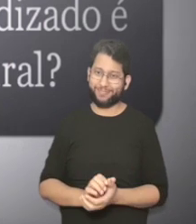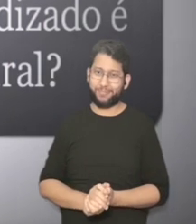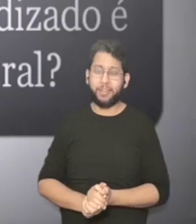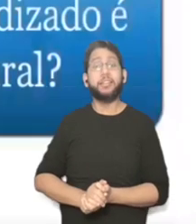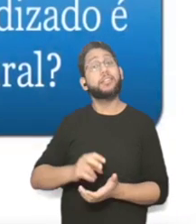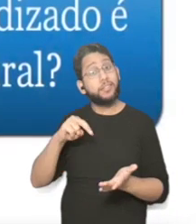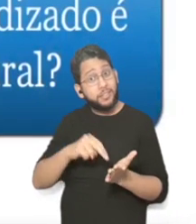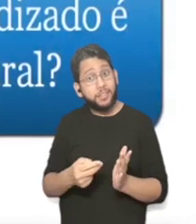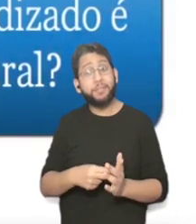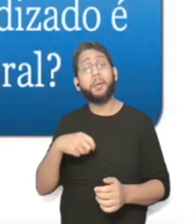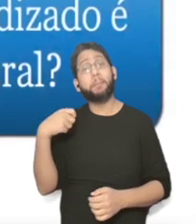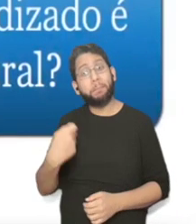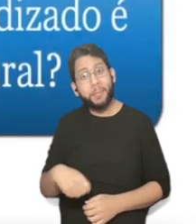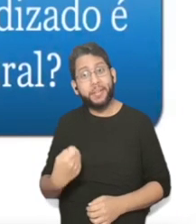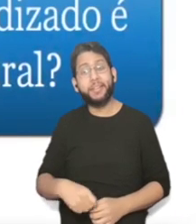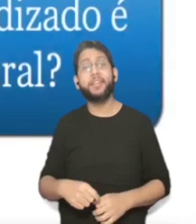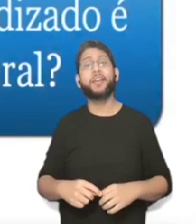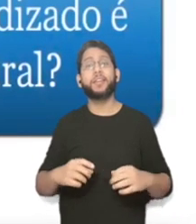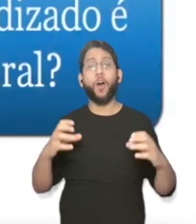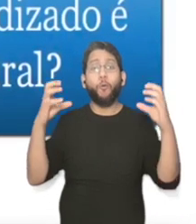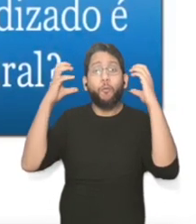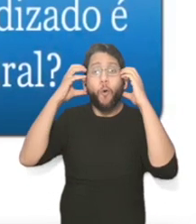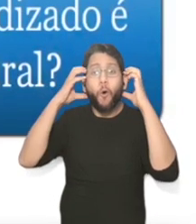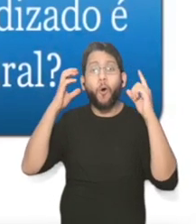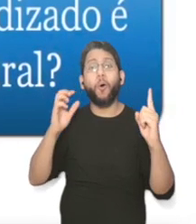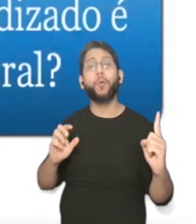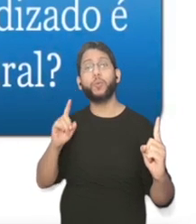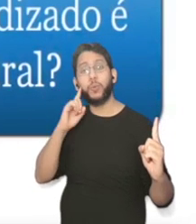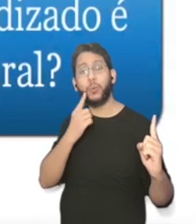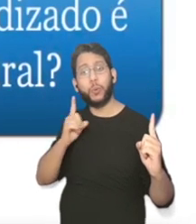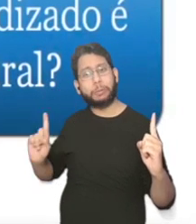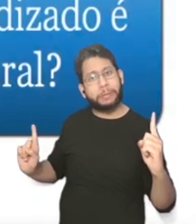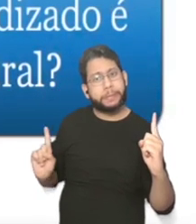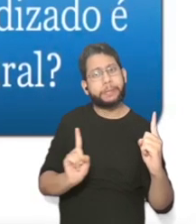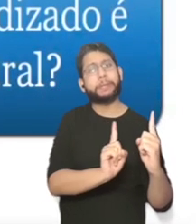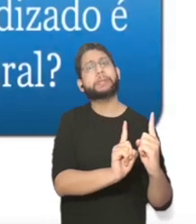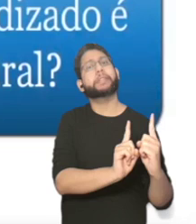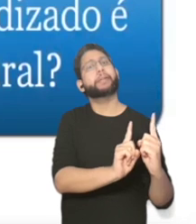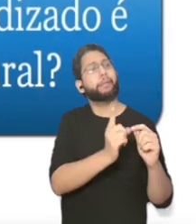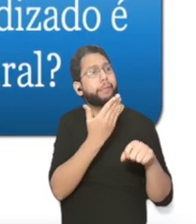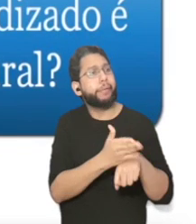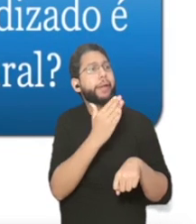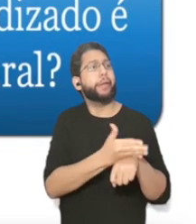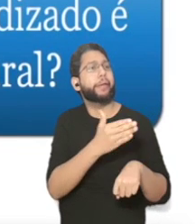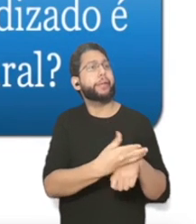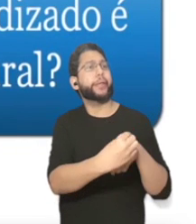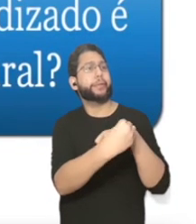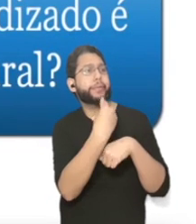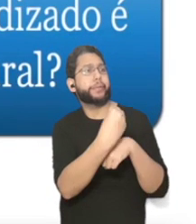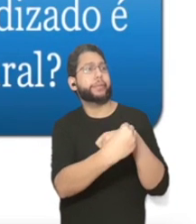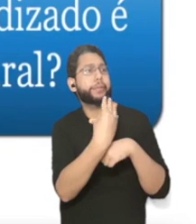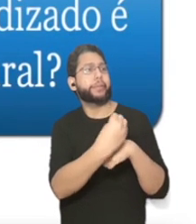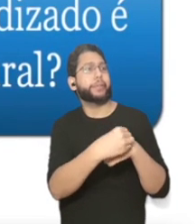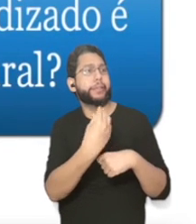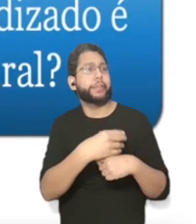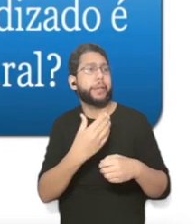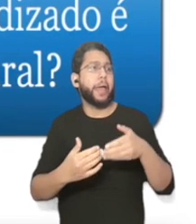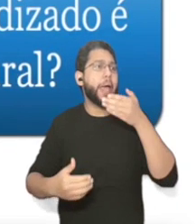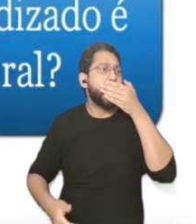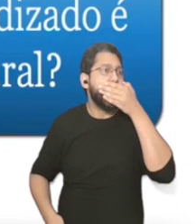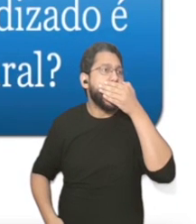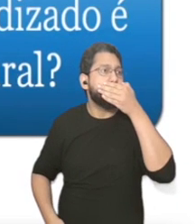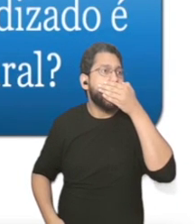um processo de uma terapia que é feita muito na repetição, enfim, e que às vezes é muito cansativo. Muitos surdos